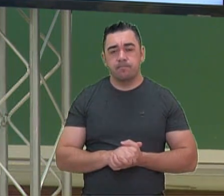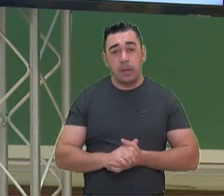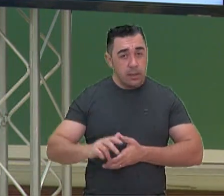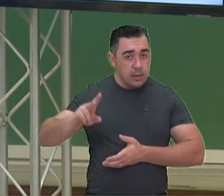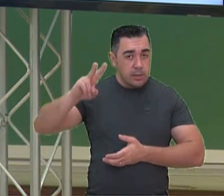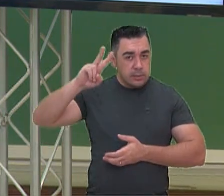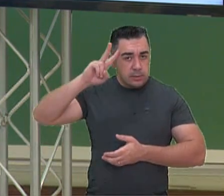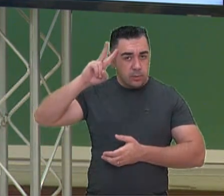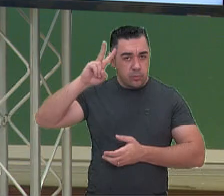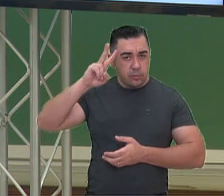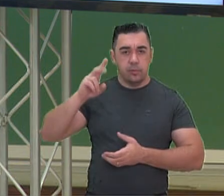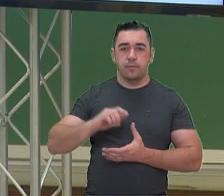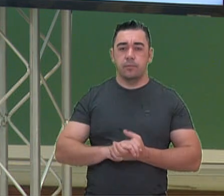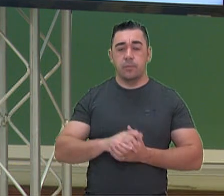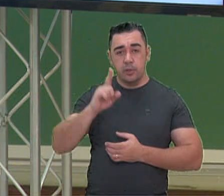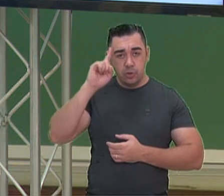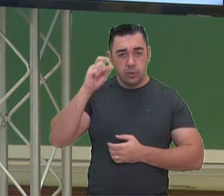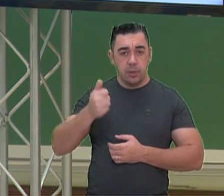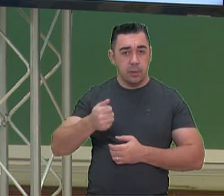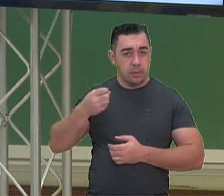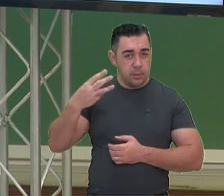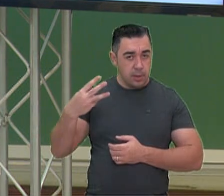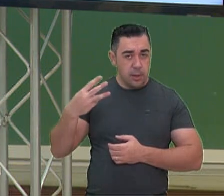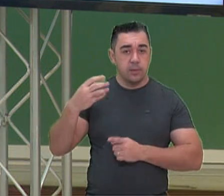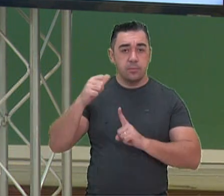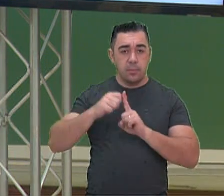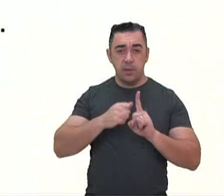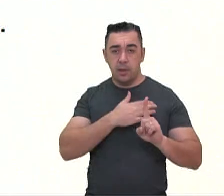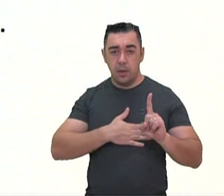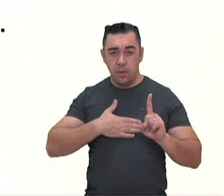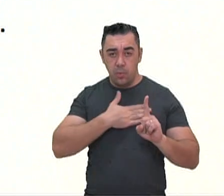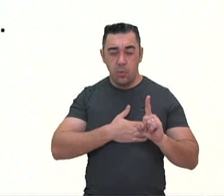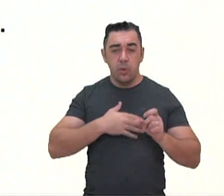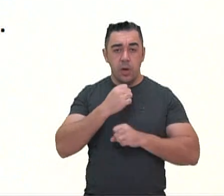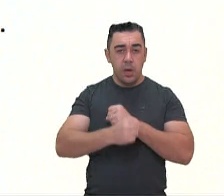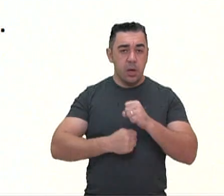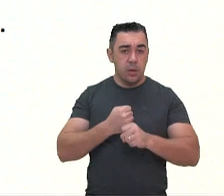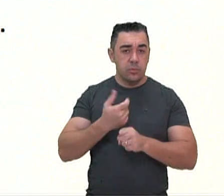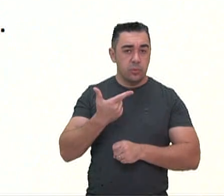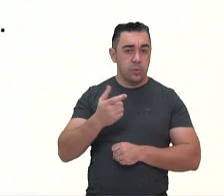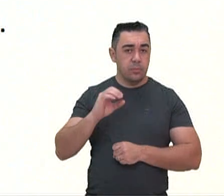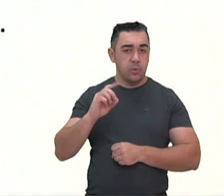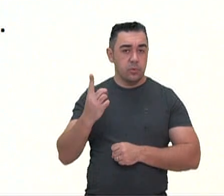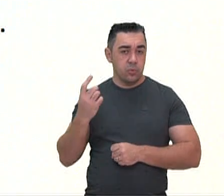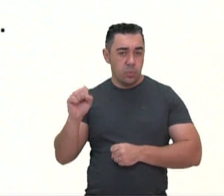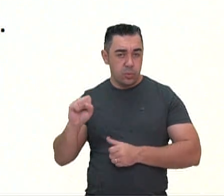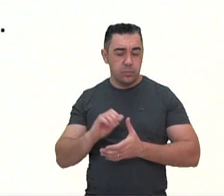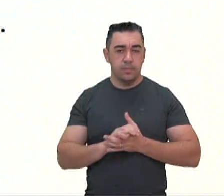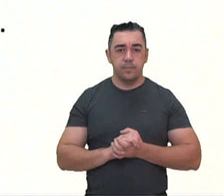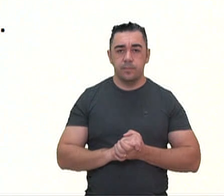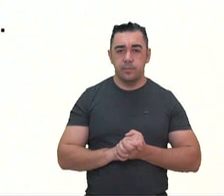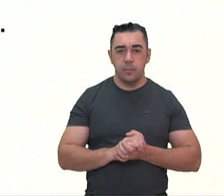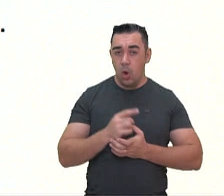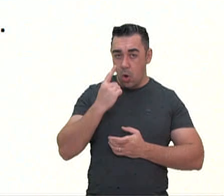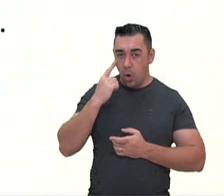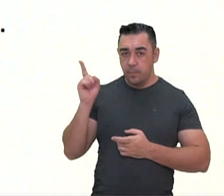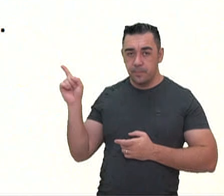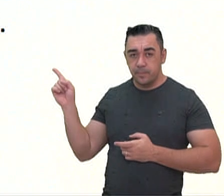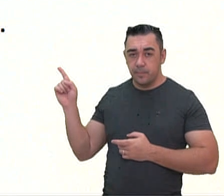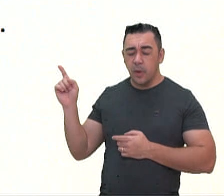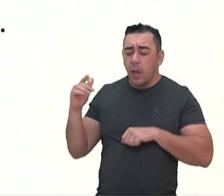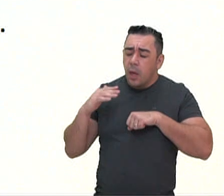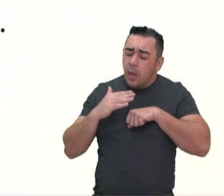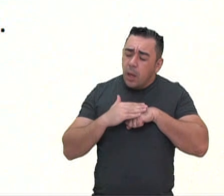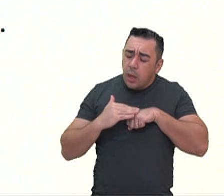Segunda-feira, 13 de agosto de 2018. Querido diário, olha o referente afetivo aqui